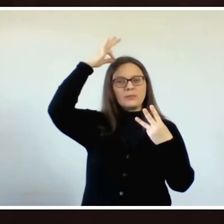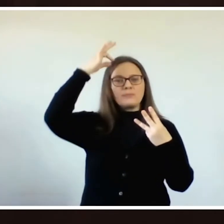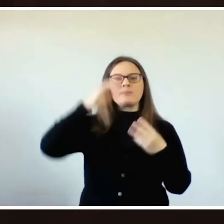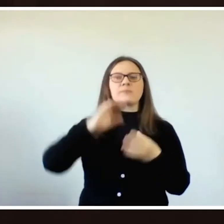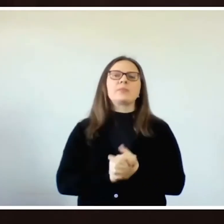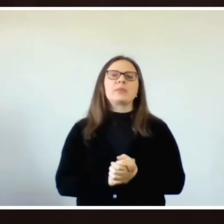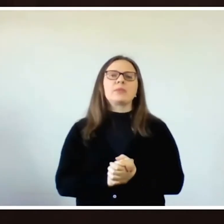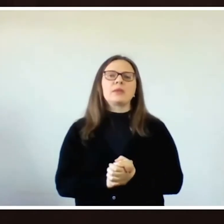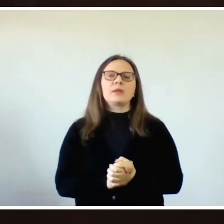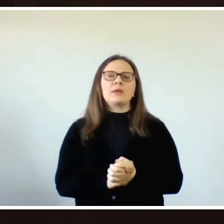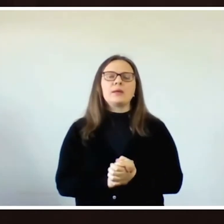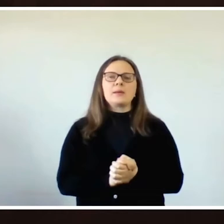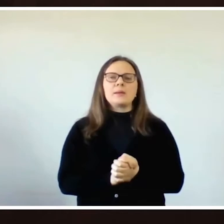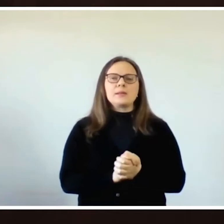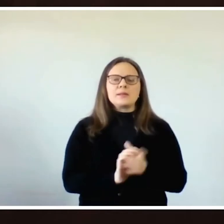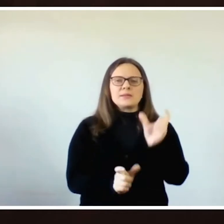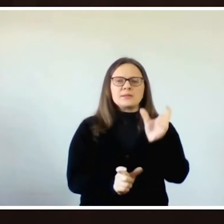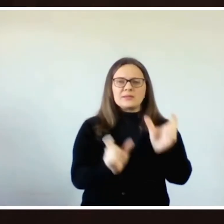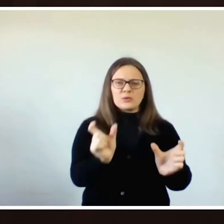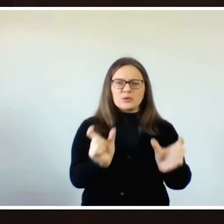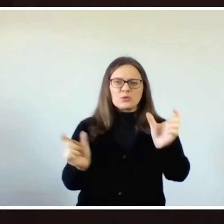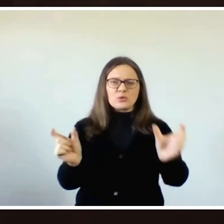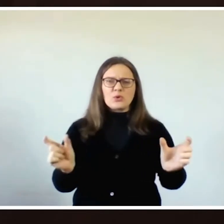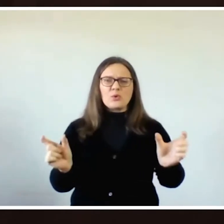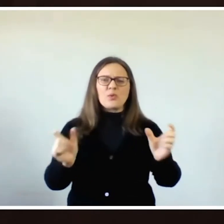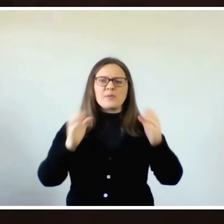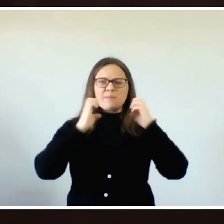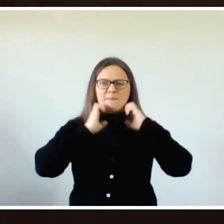dessa entidade orgânica.